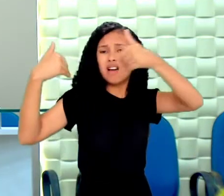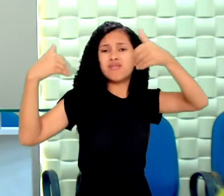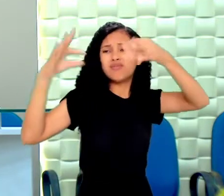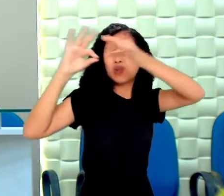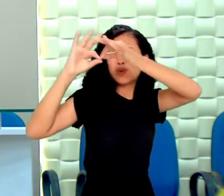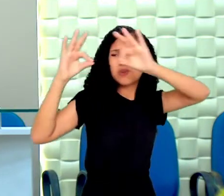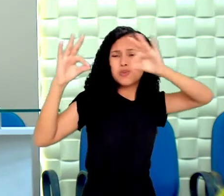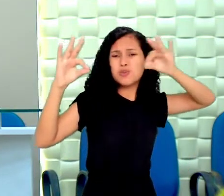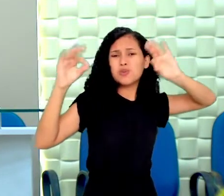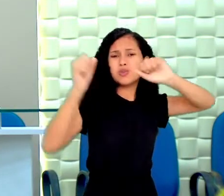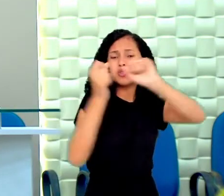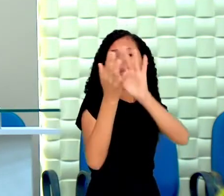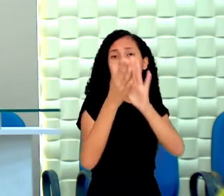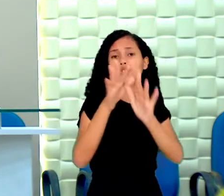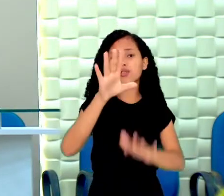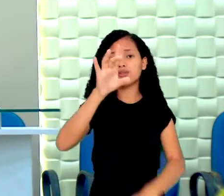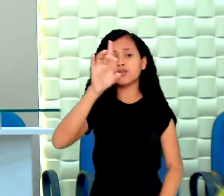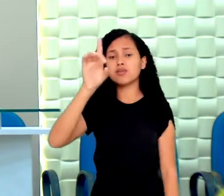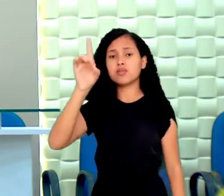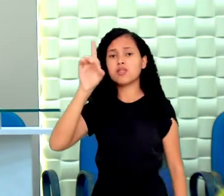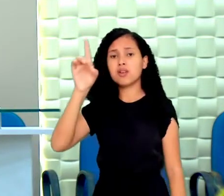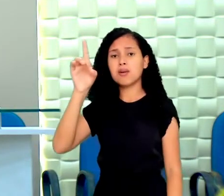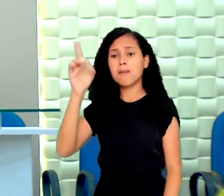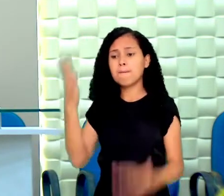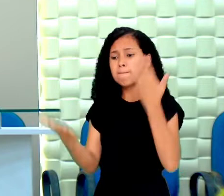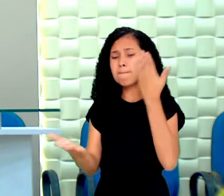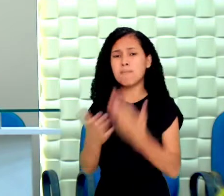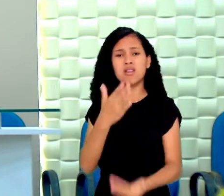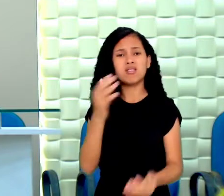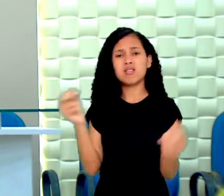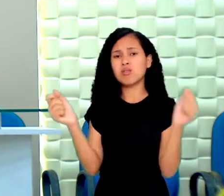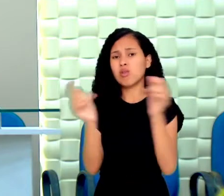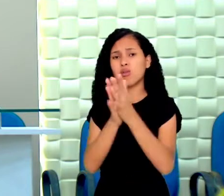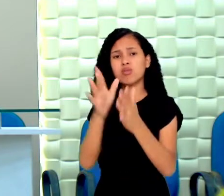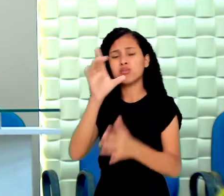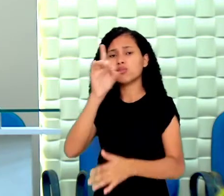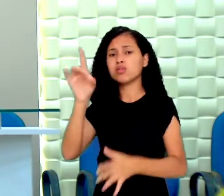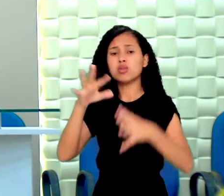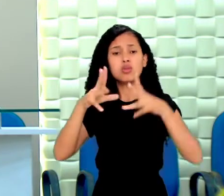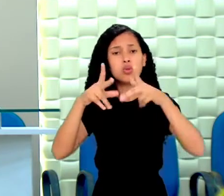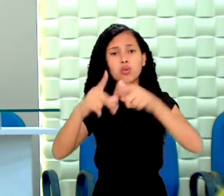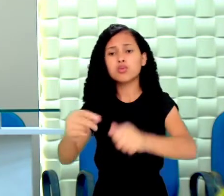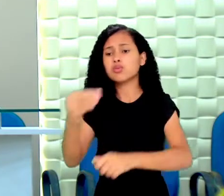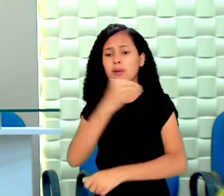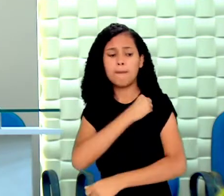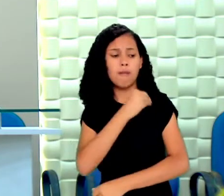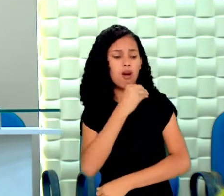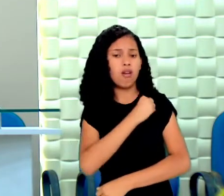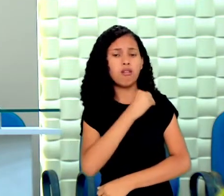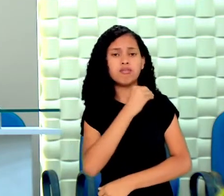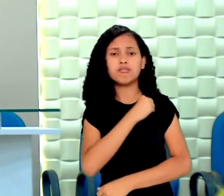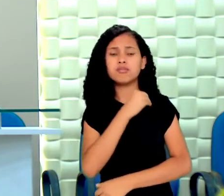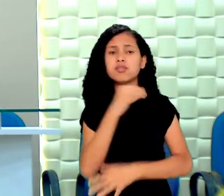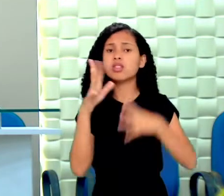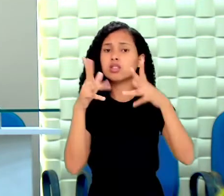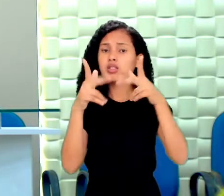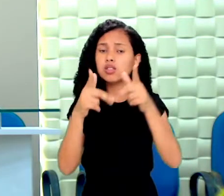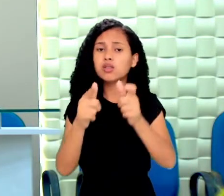da glória de Deus. Perderam a glória de Deus. Todos pecaram e